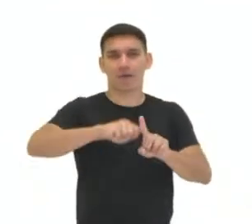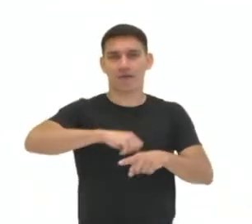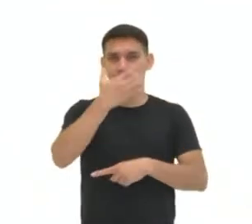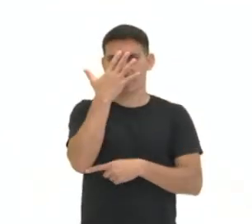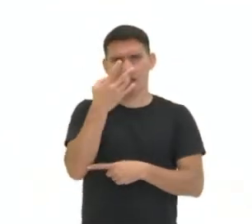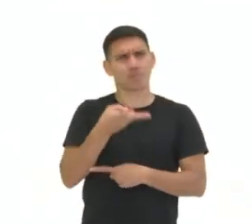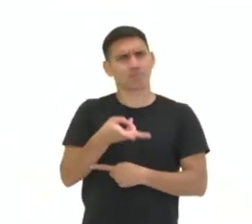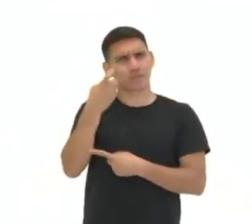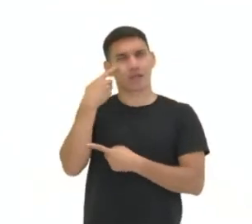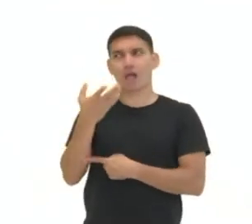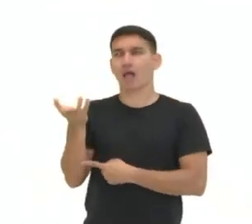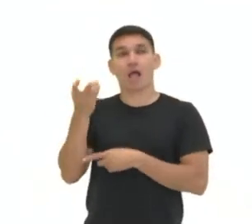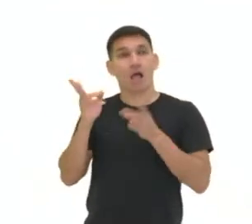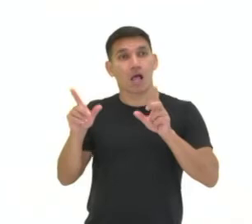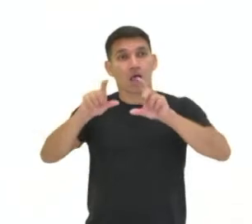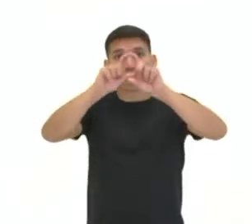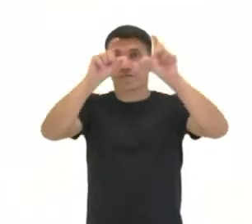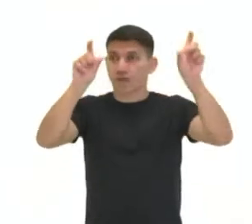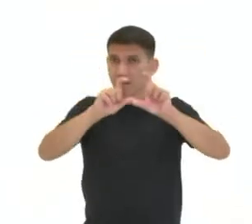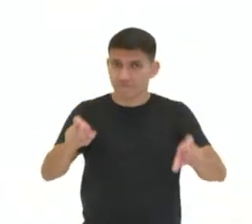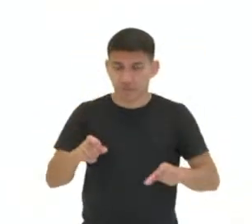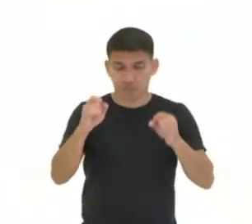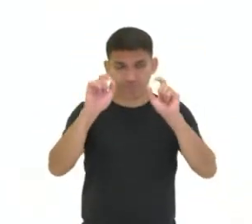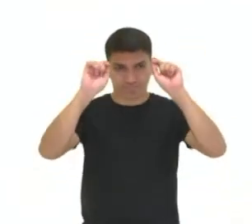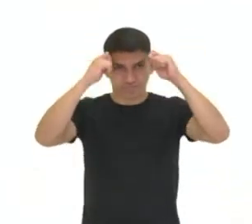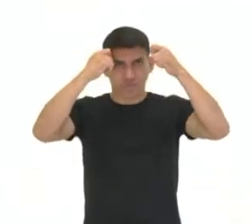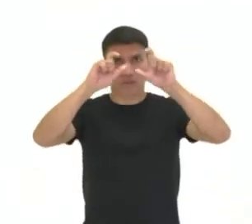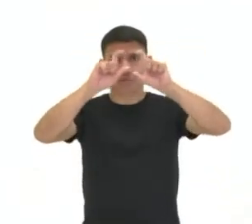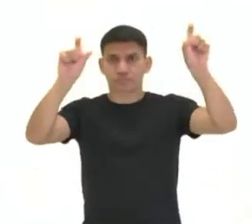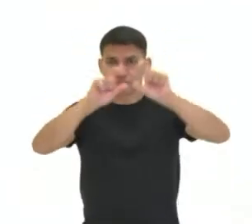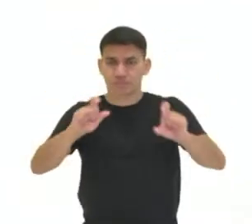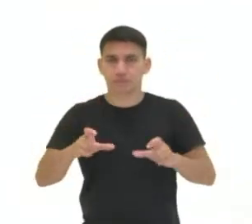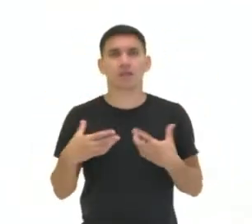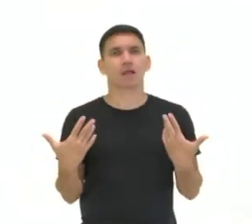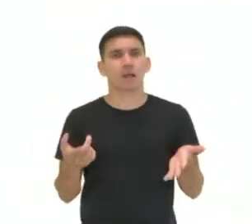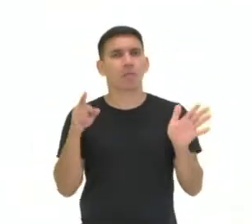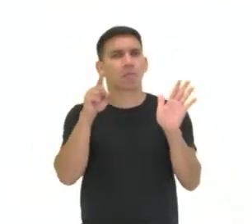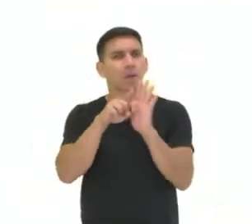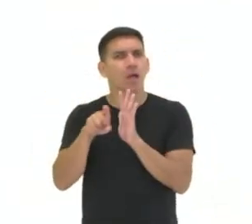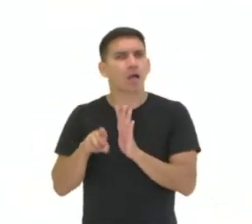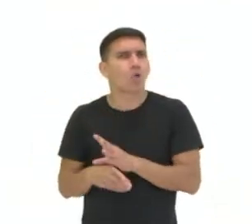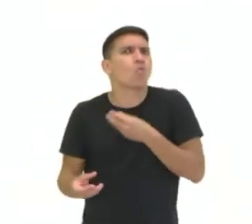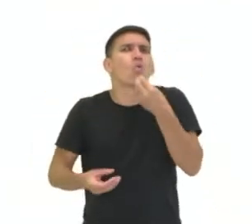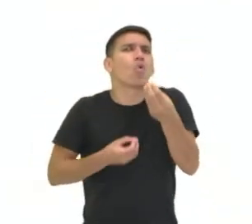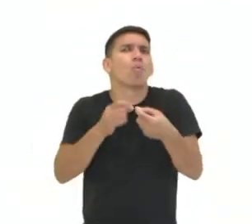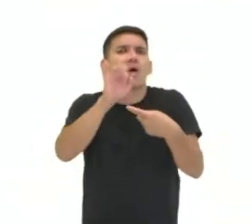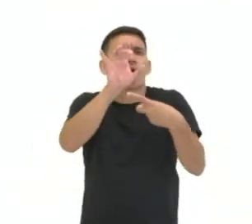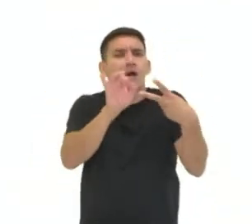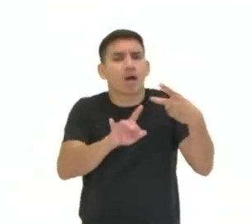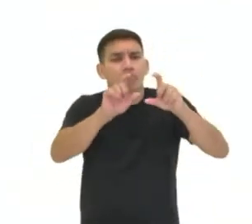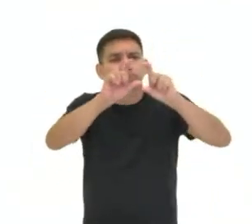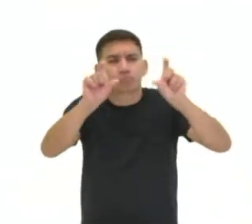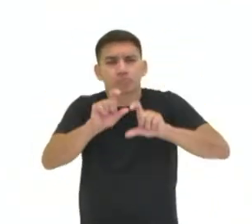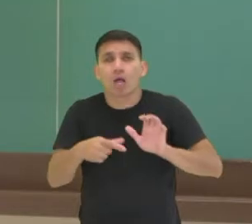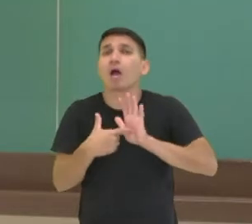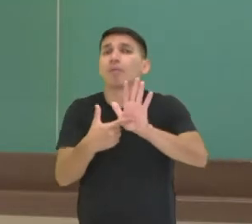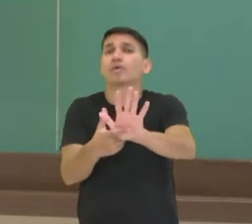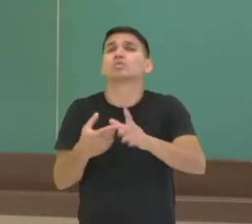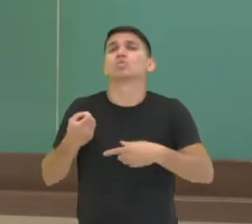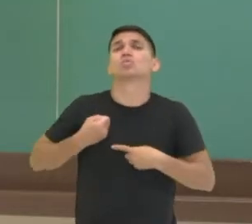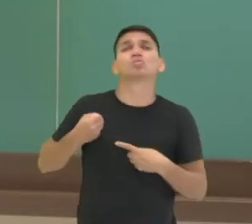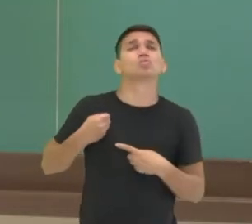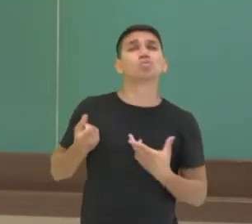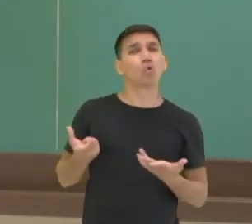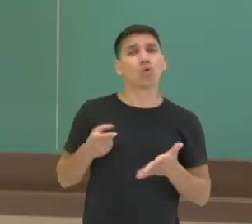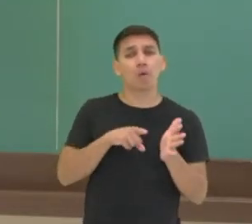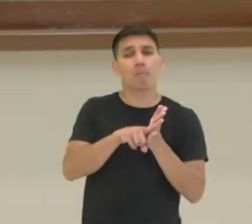reportagem. E aí, a nossa questão é, como cada uma das reportagens apresenta os números da pesquisa? Né? De que